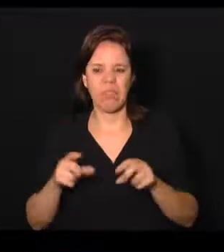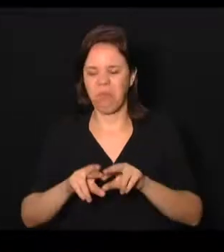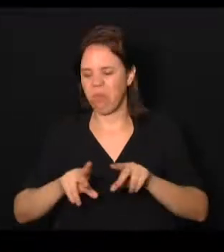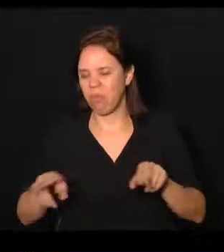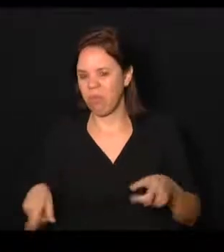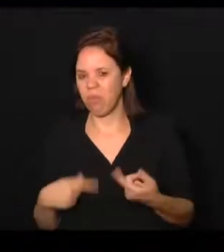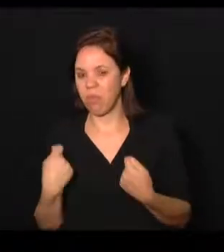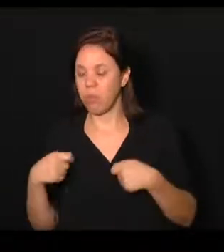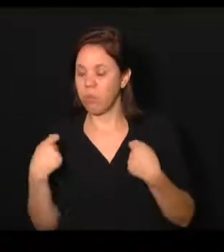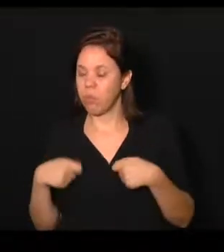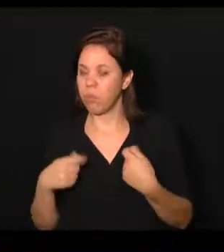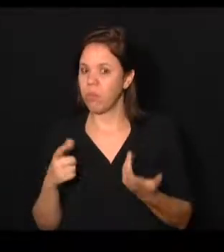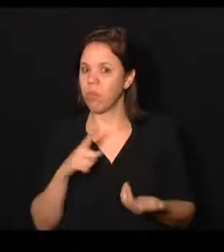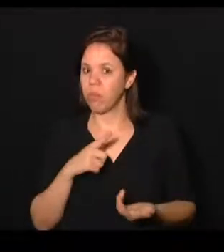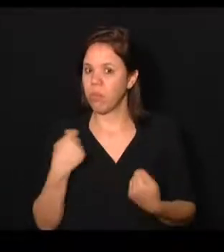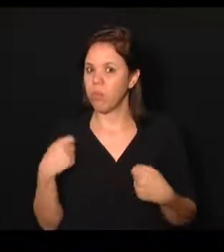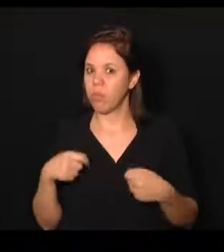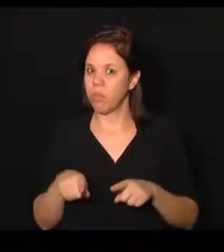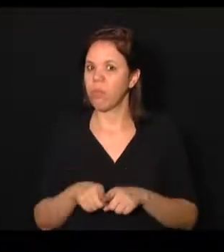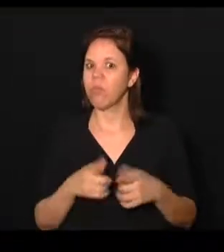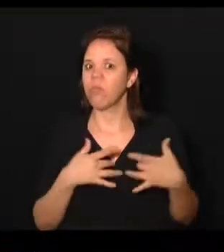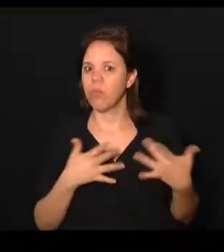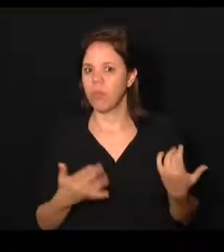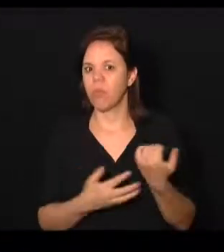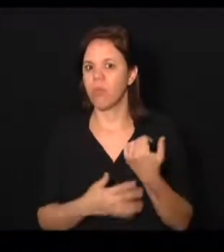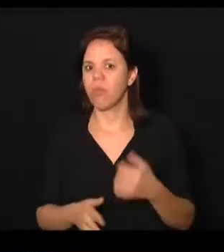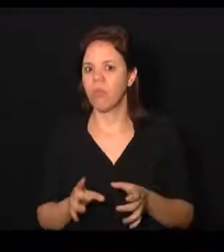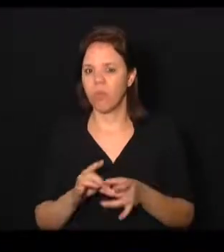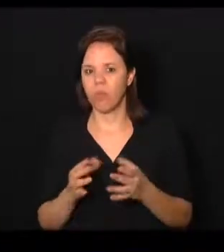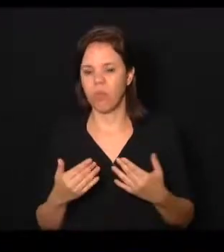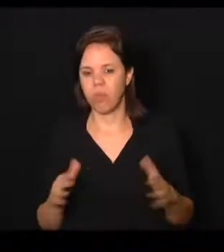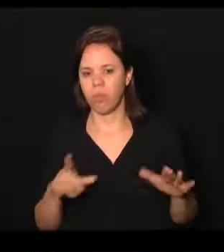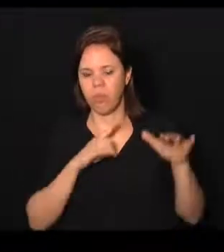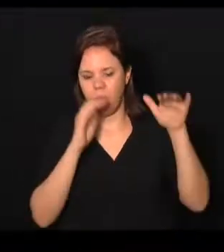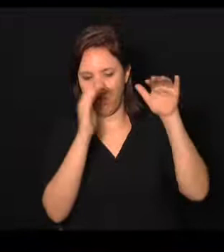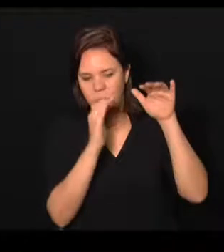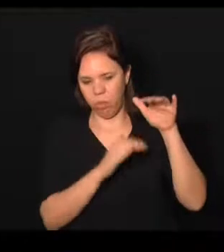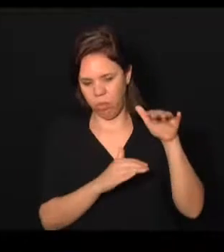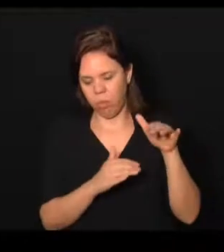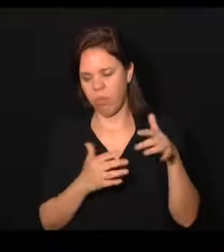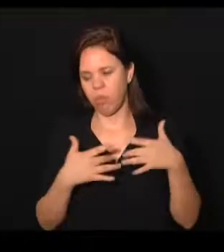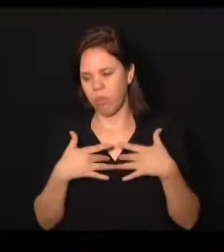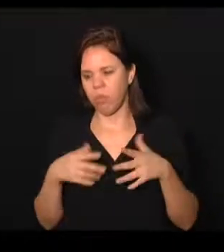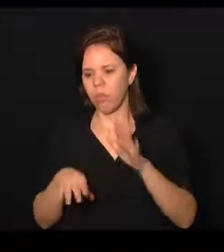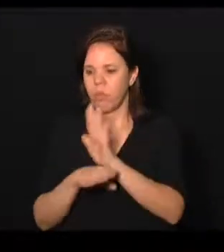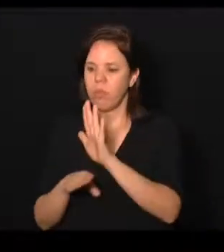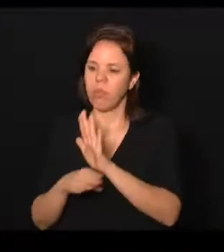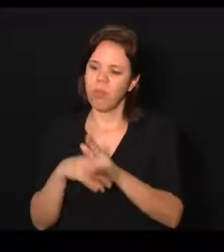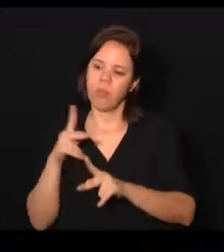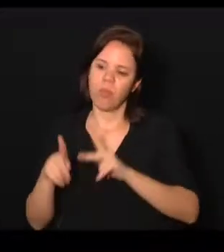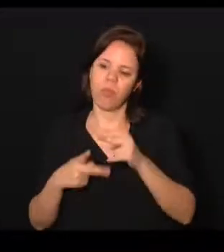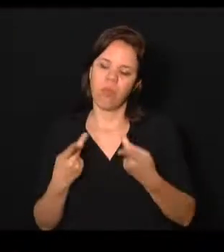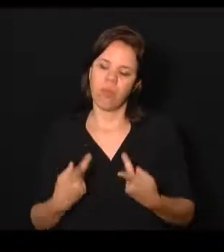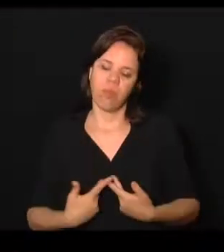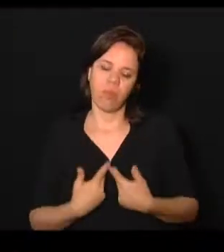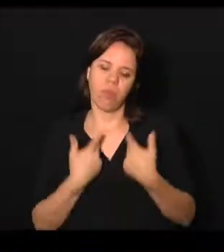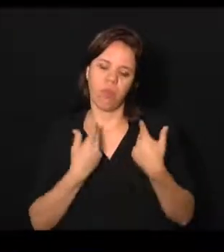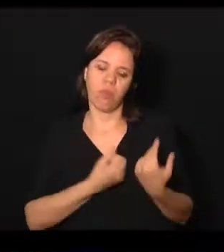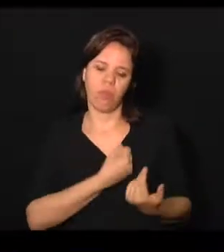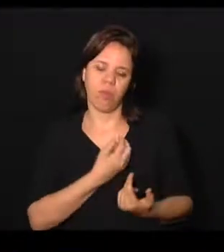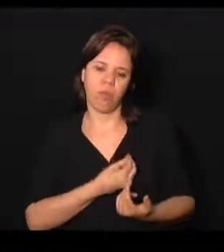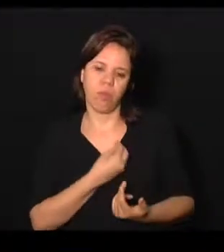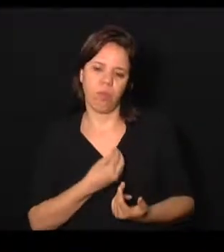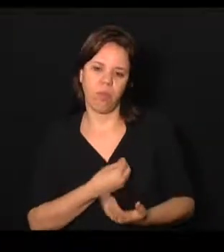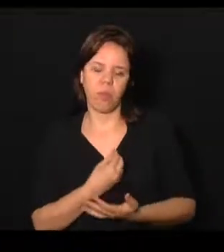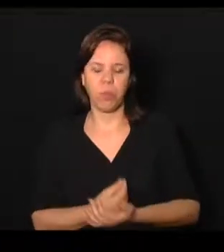gente vê a necessidade de estar com o sangue disponível para salvar realmente essas vidas. A gente também